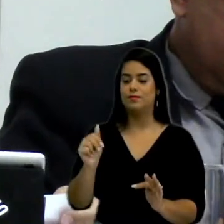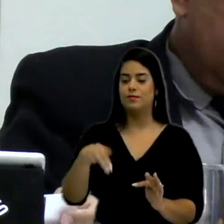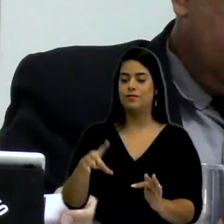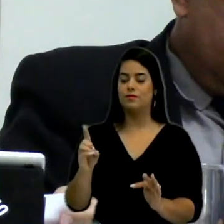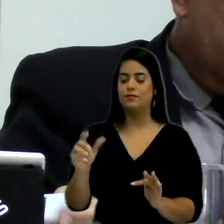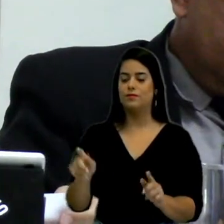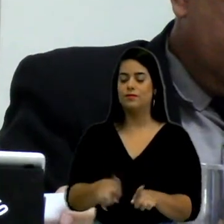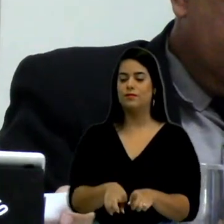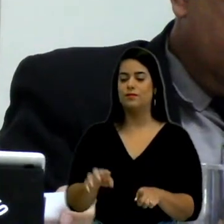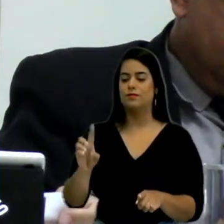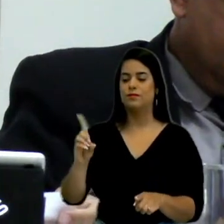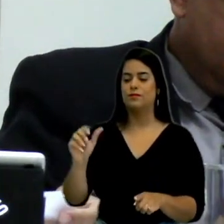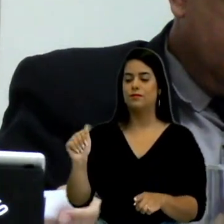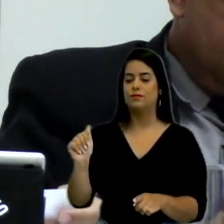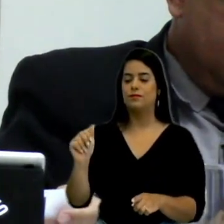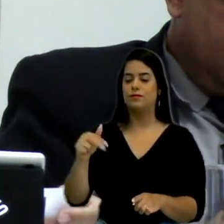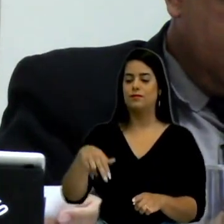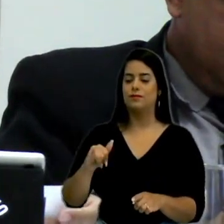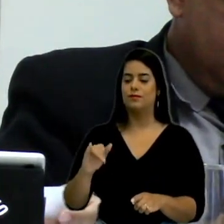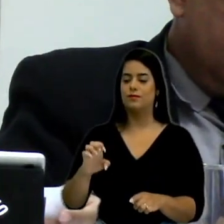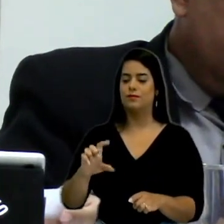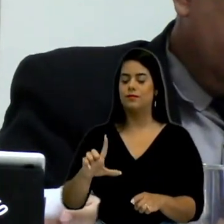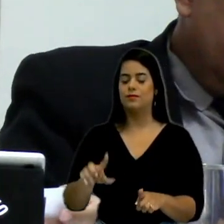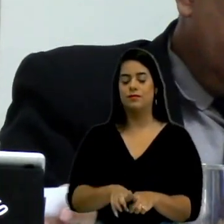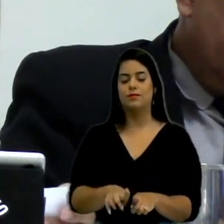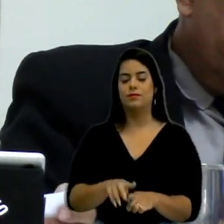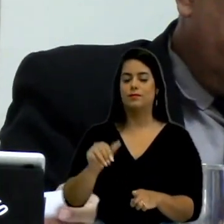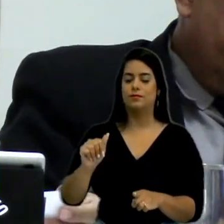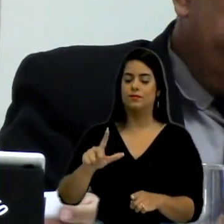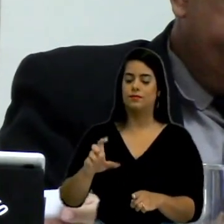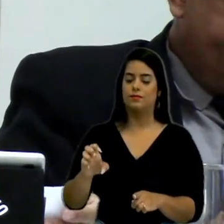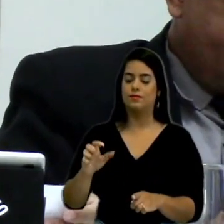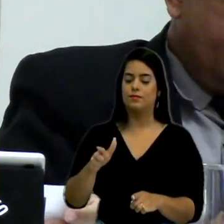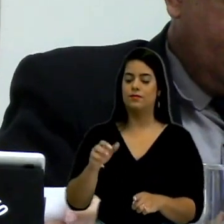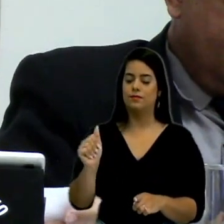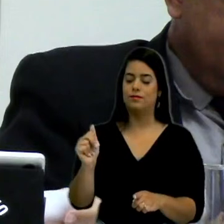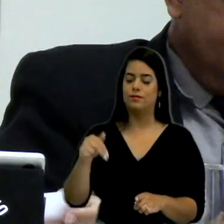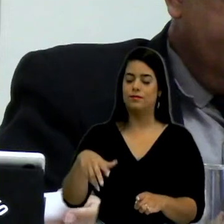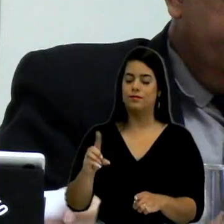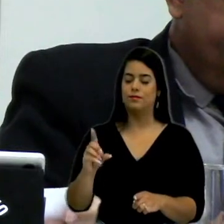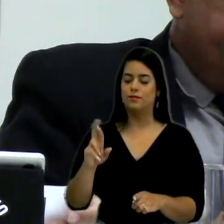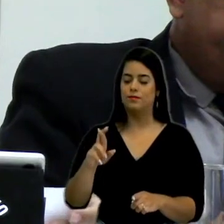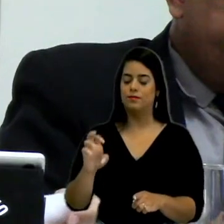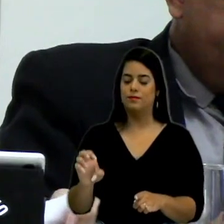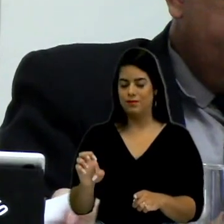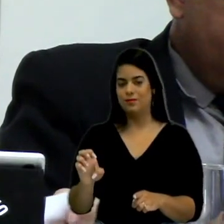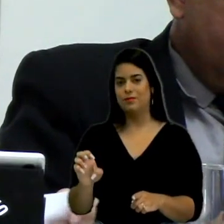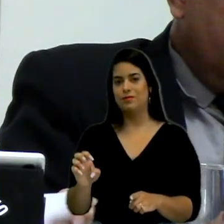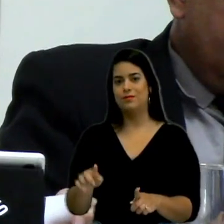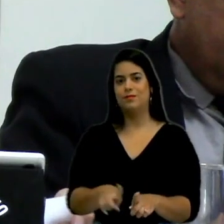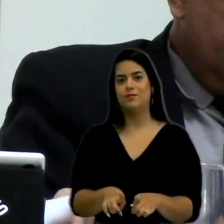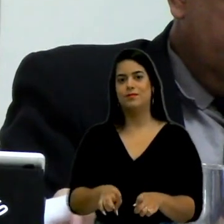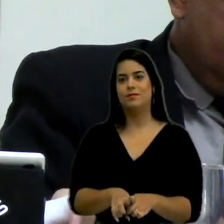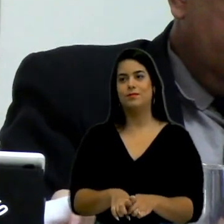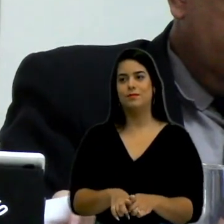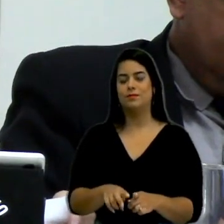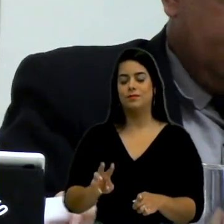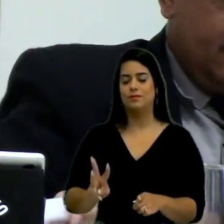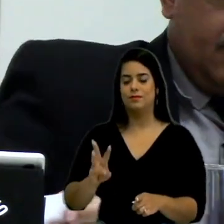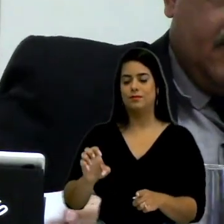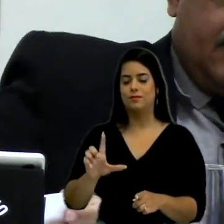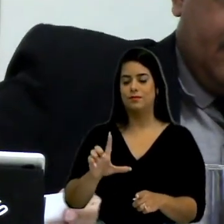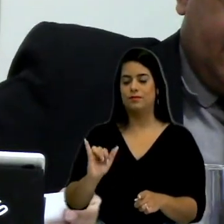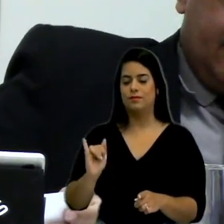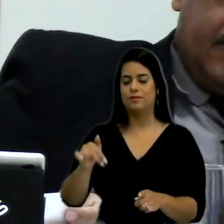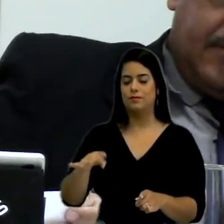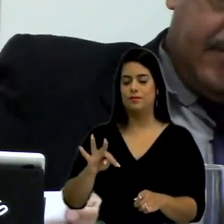de Açude Novo, Alexandre Silva, conhecido por Dudé, meu compadre, o Wellington